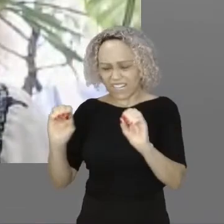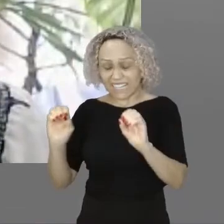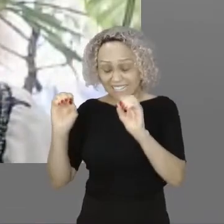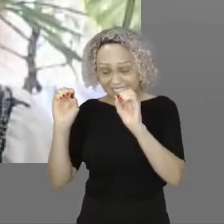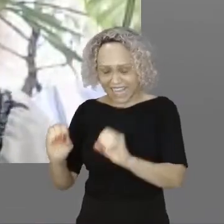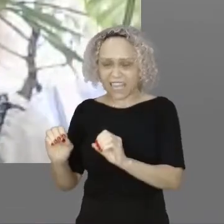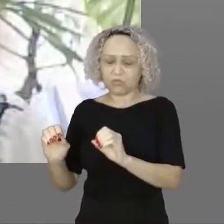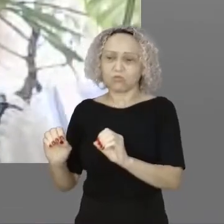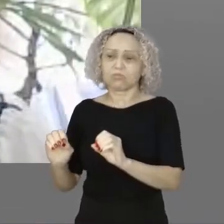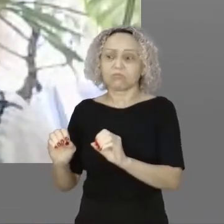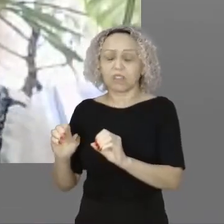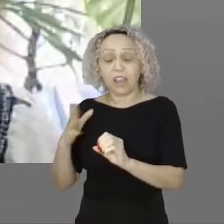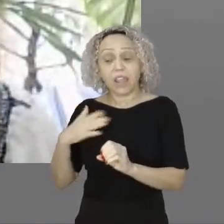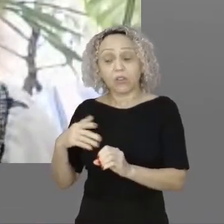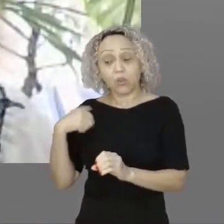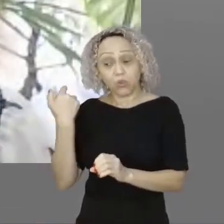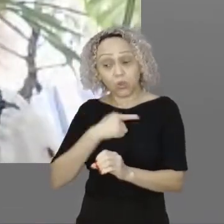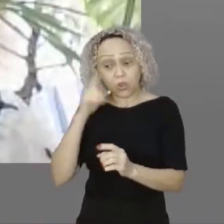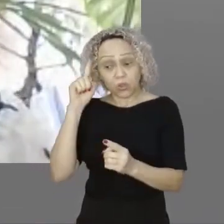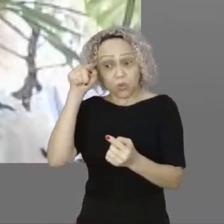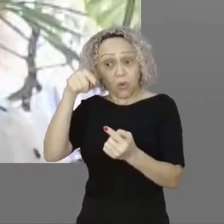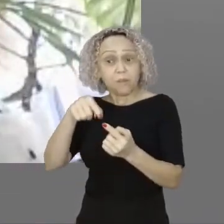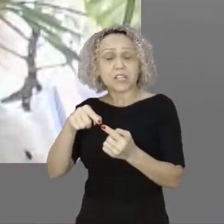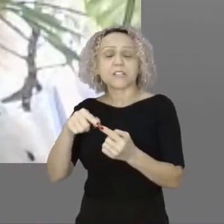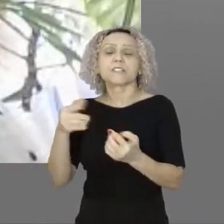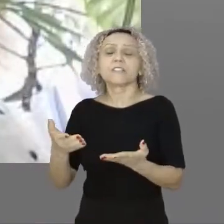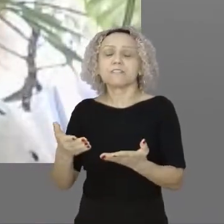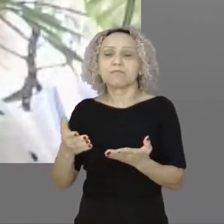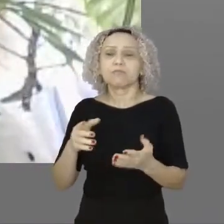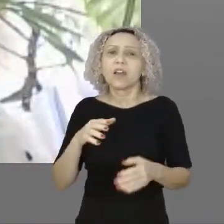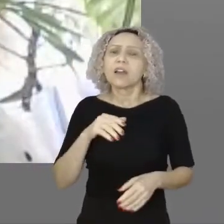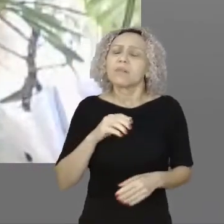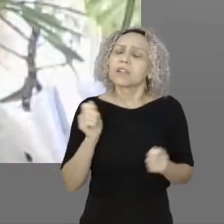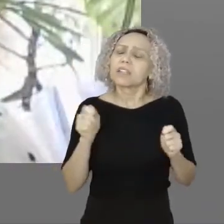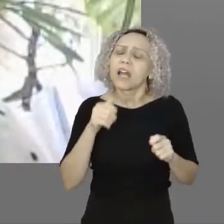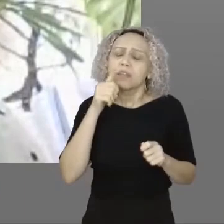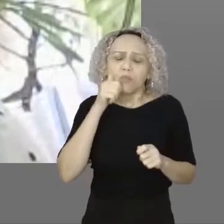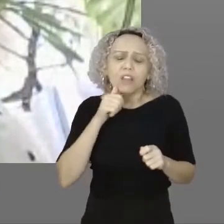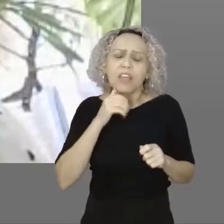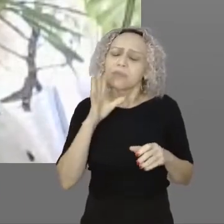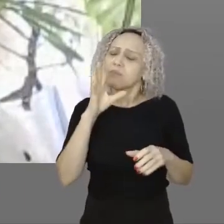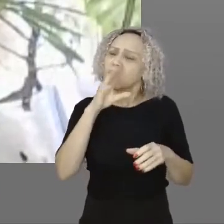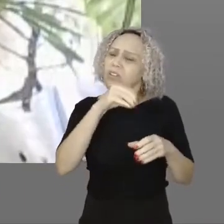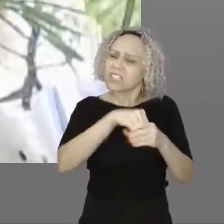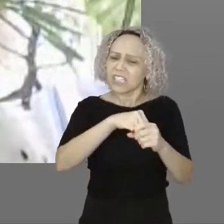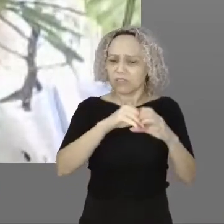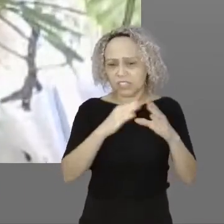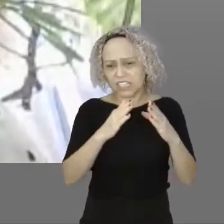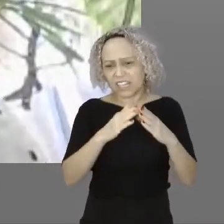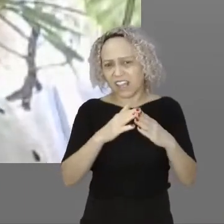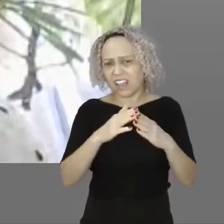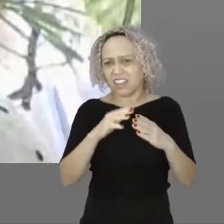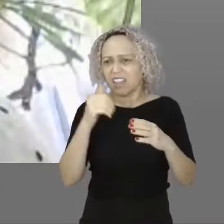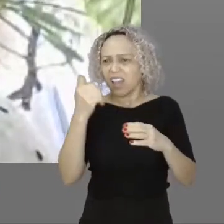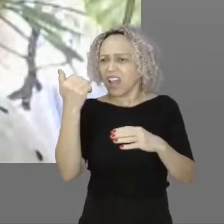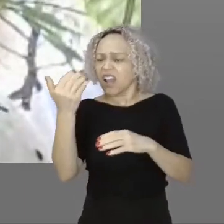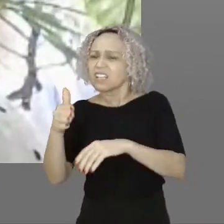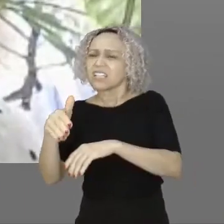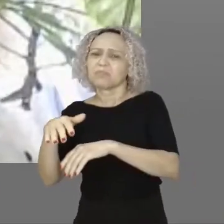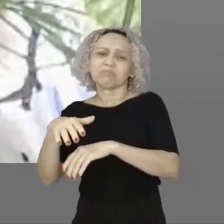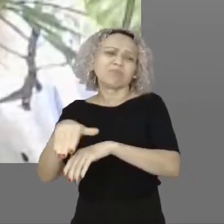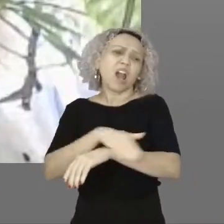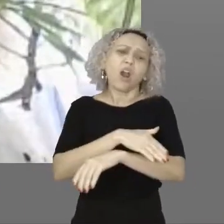forma saudável, de segurança, dentro de casa e fora de casa. Nós não podemos mais tolerar nenhuma